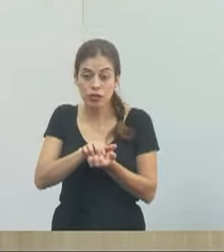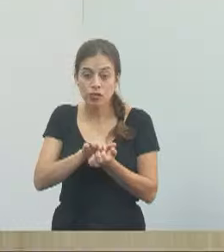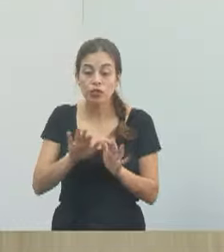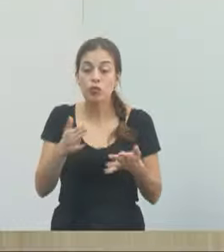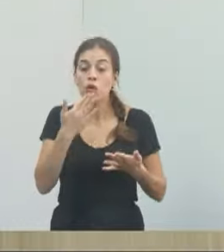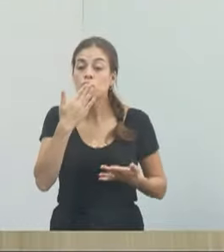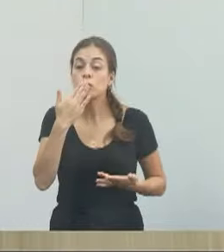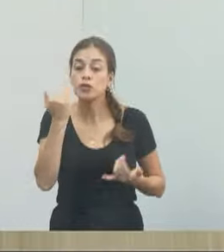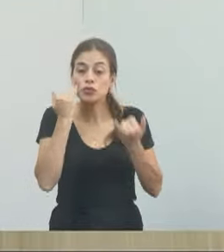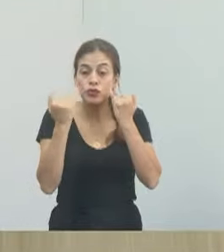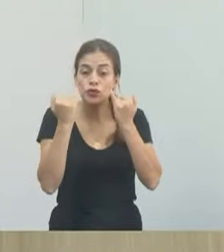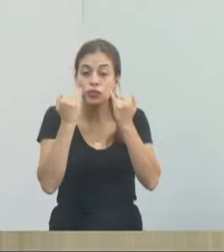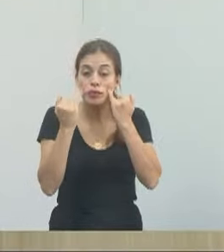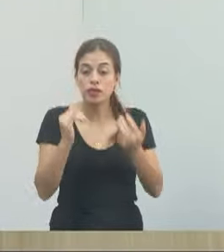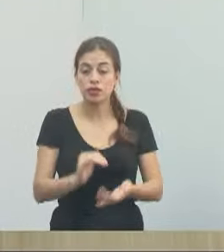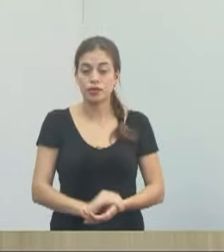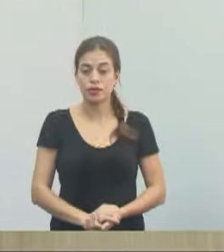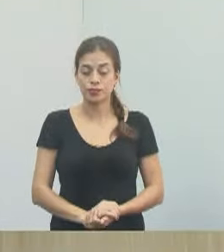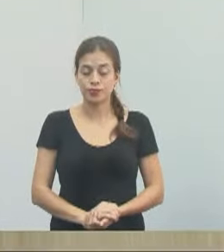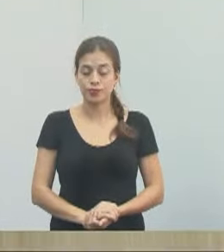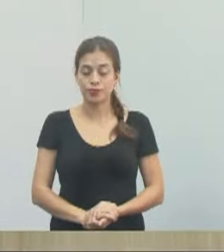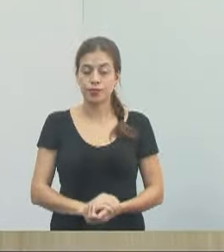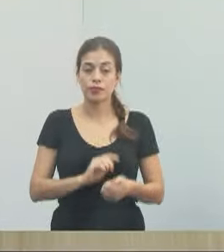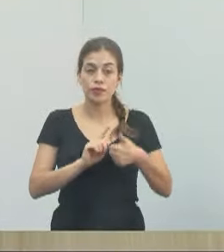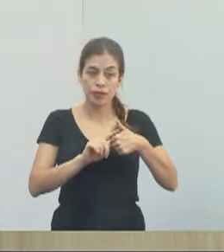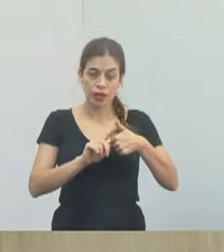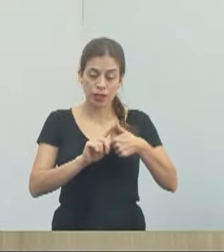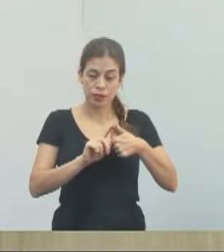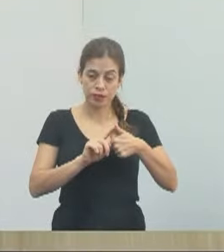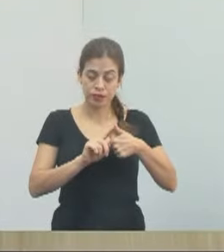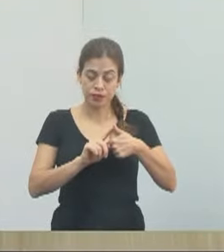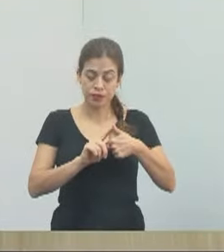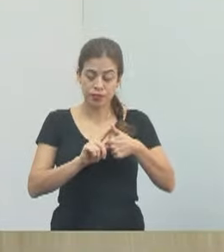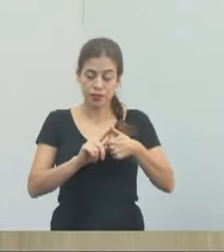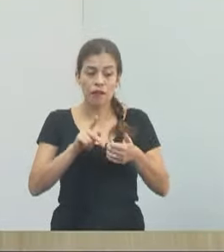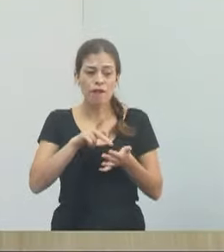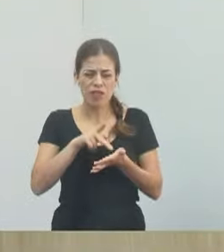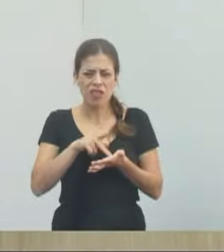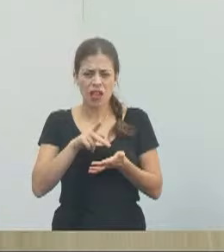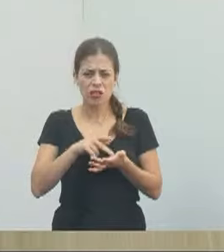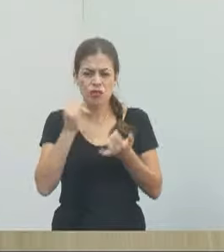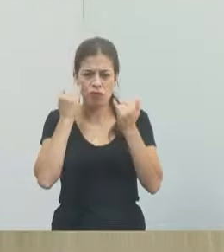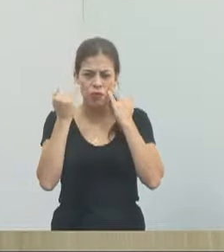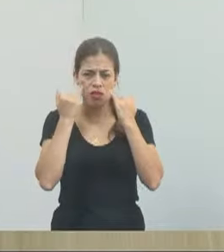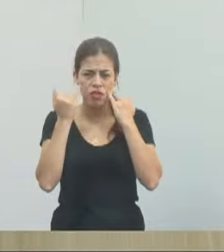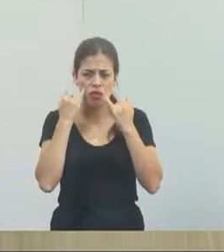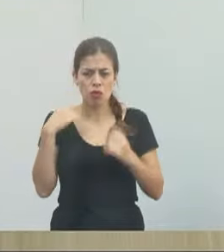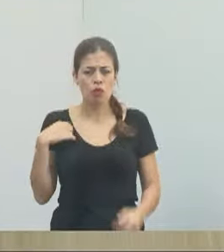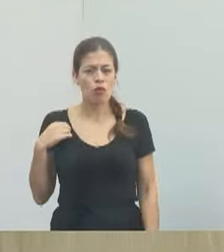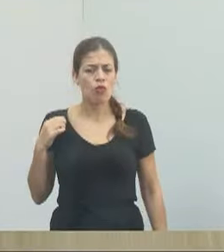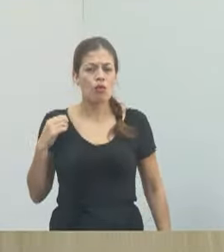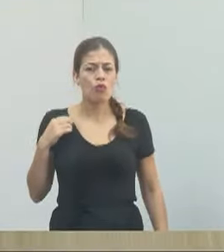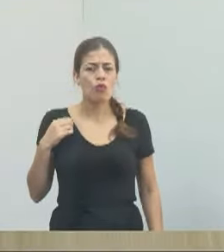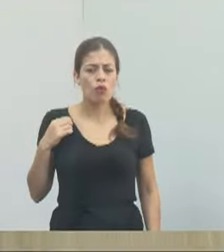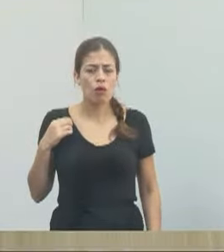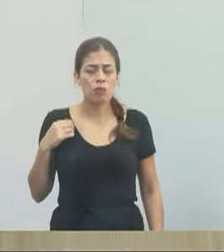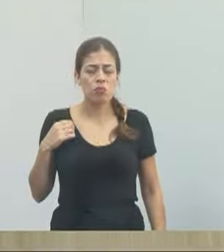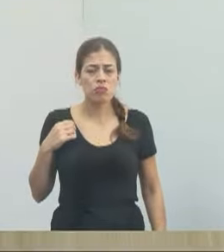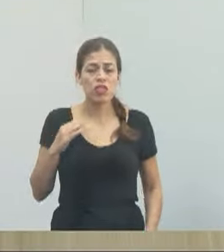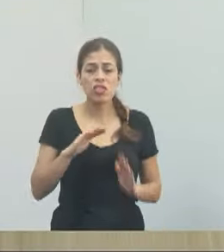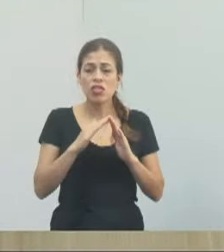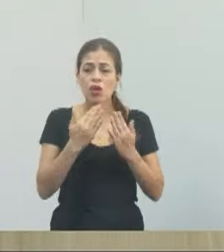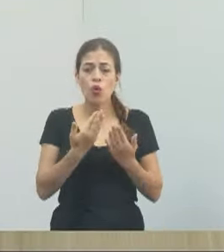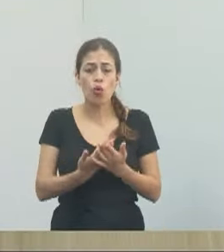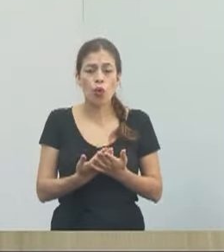seguinte pedindo informações um é verídica a informações que os uniformes escolares